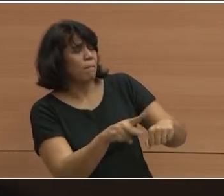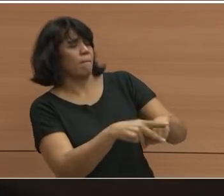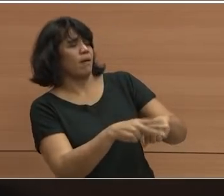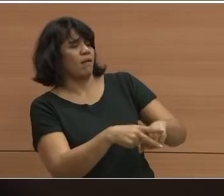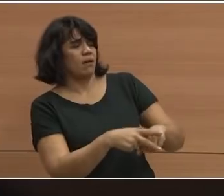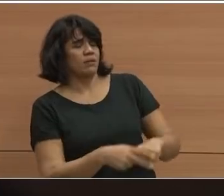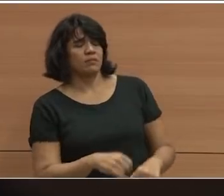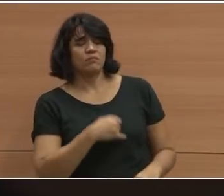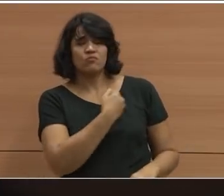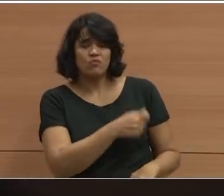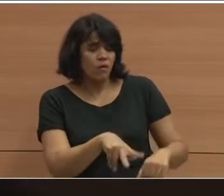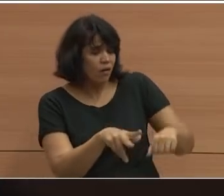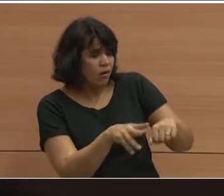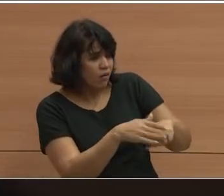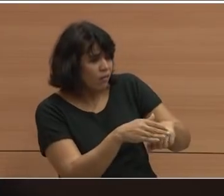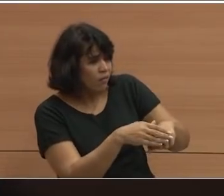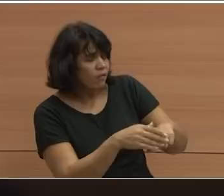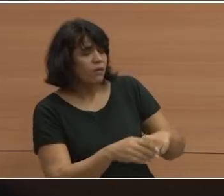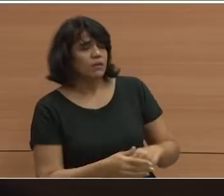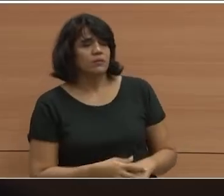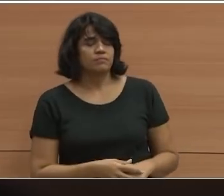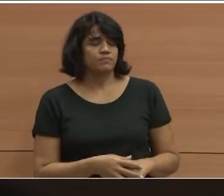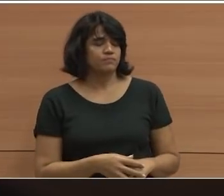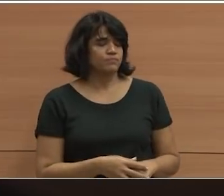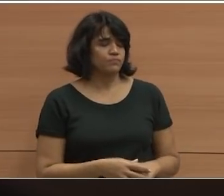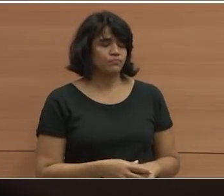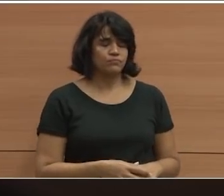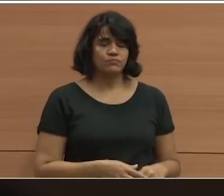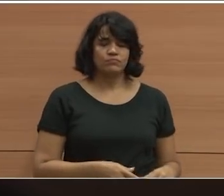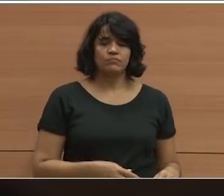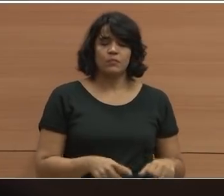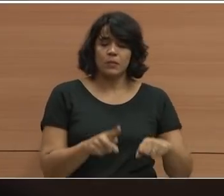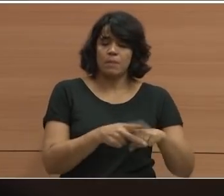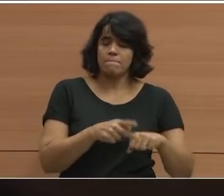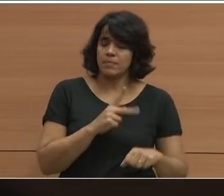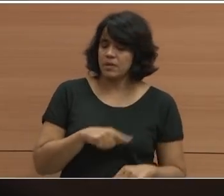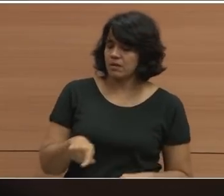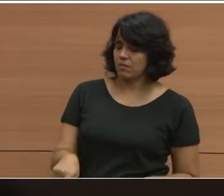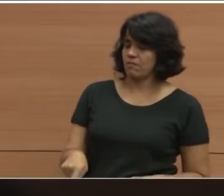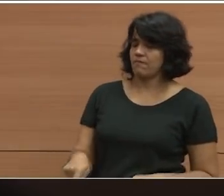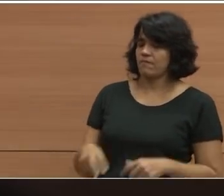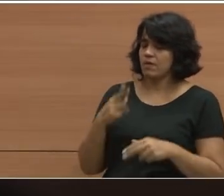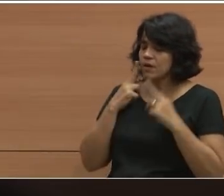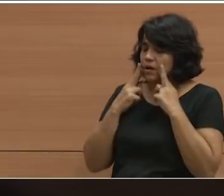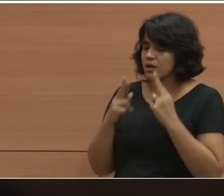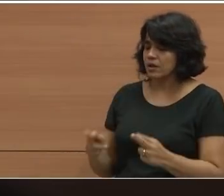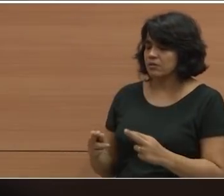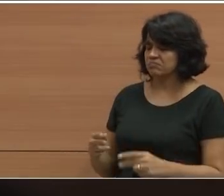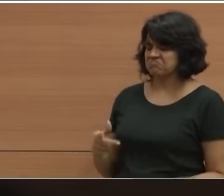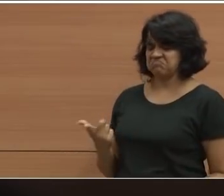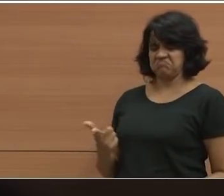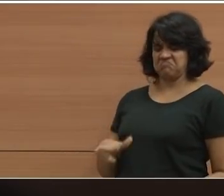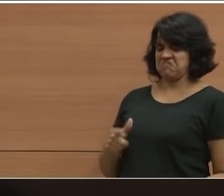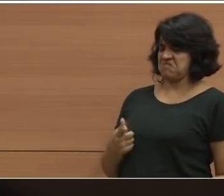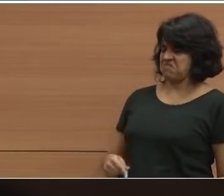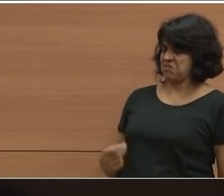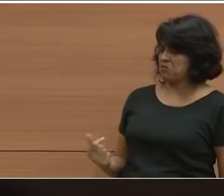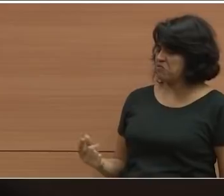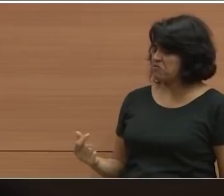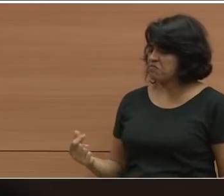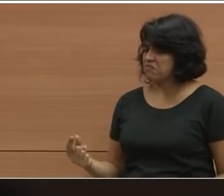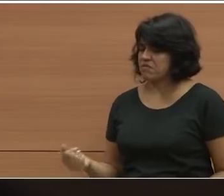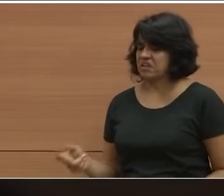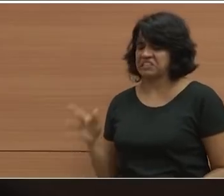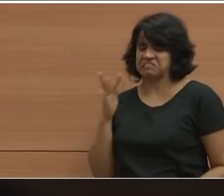porém, lhe disse: não possuo nem prata, nem ouro, mas o que eu tenho, isso te dou. Em nome de Jesus